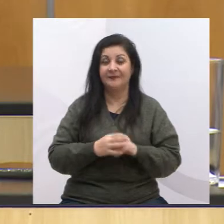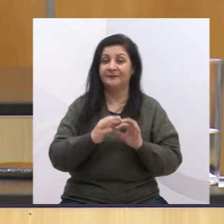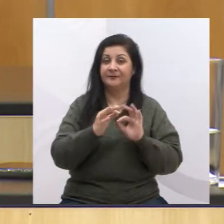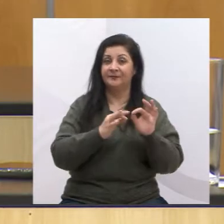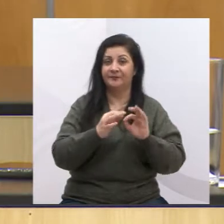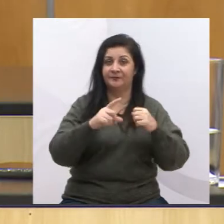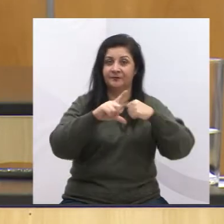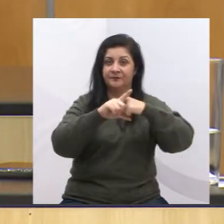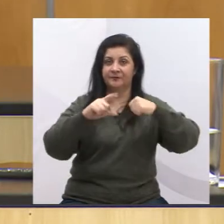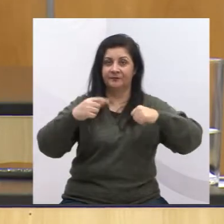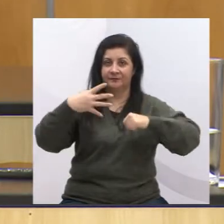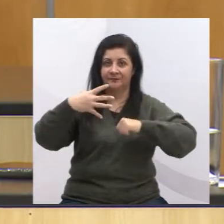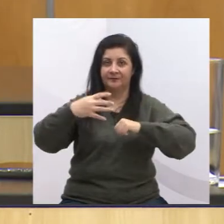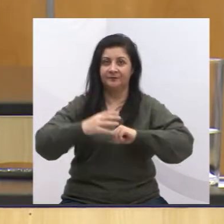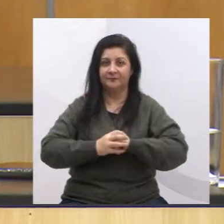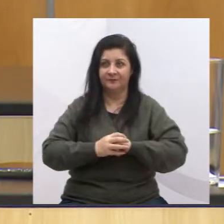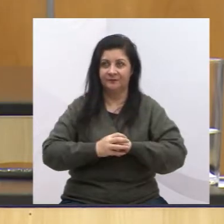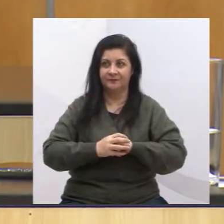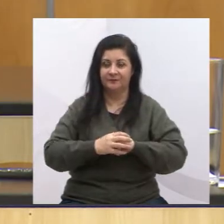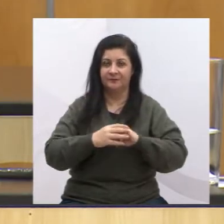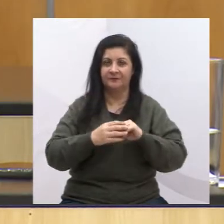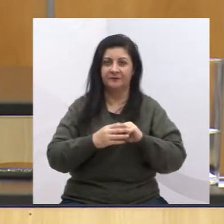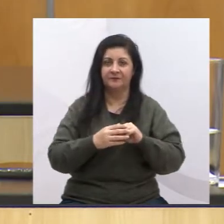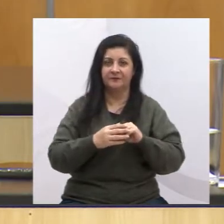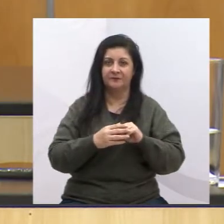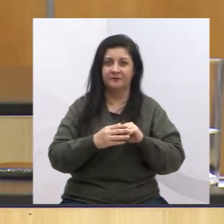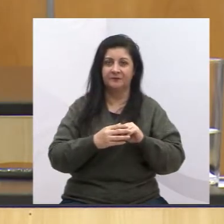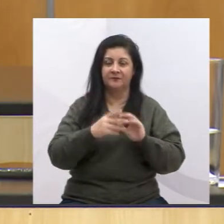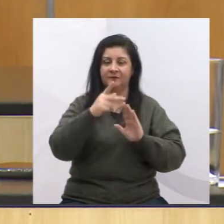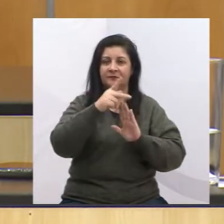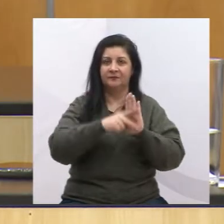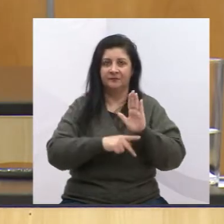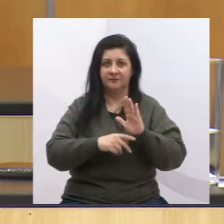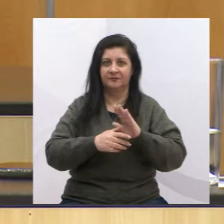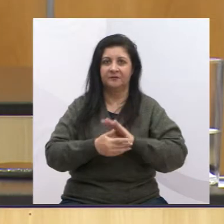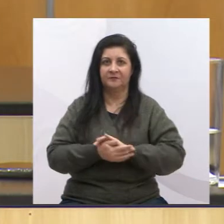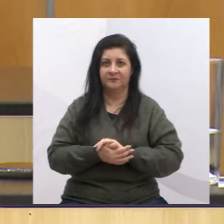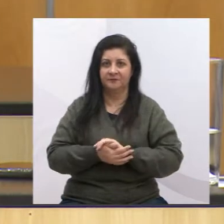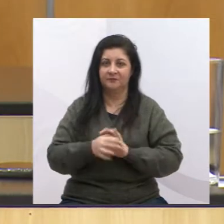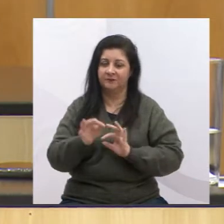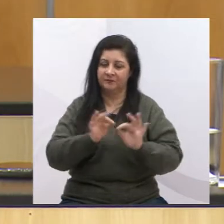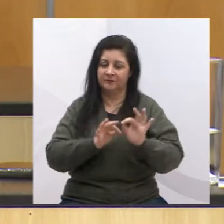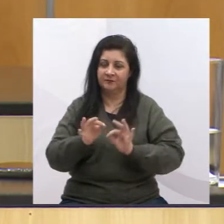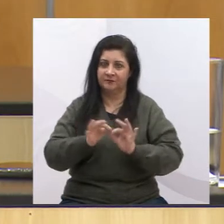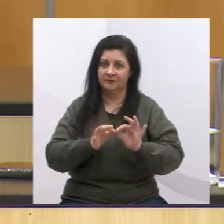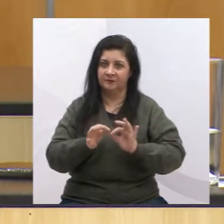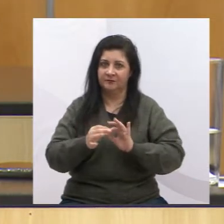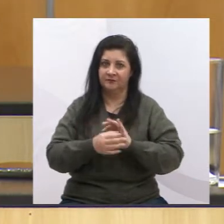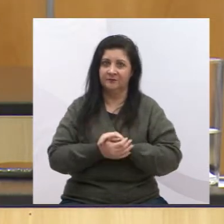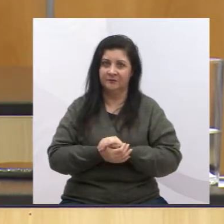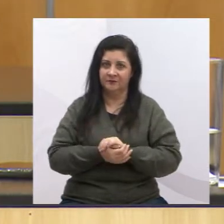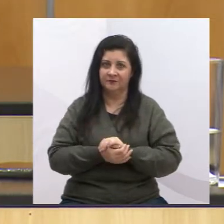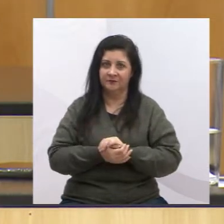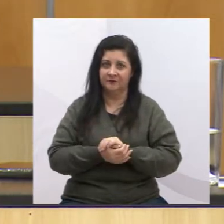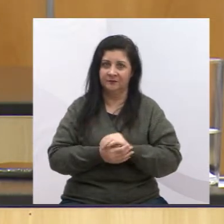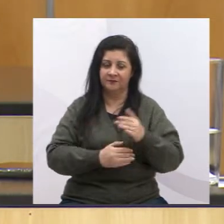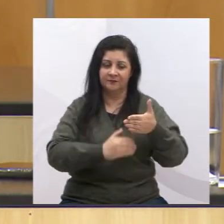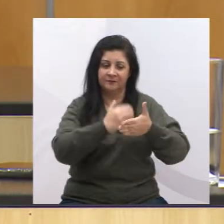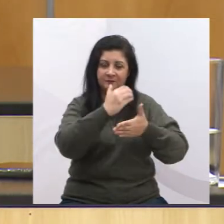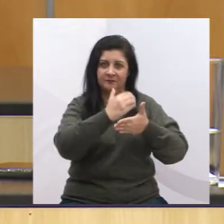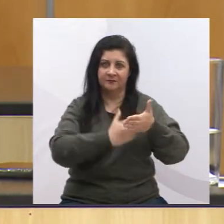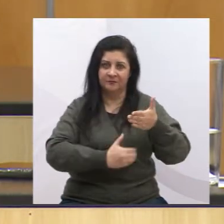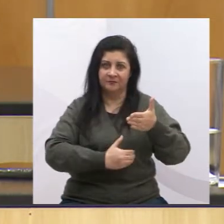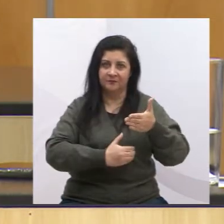artigo 4º, constante do artigo 4º do projeto, foi corrigido para os descontos